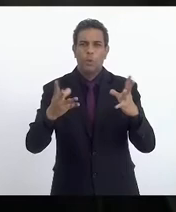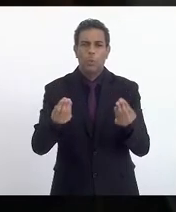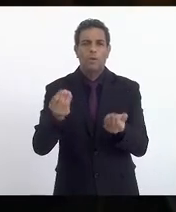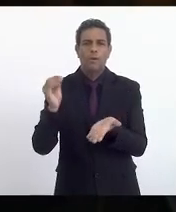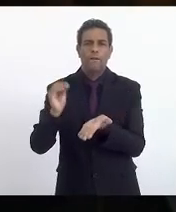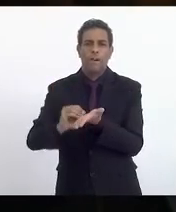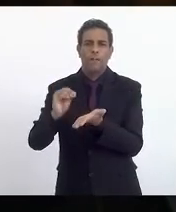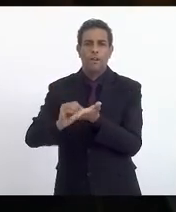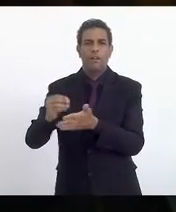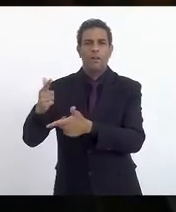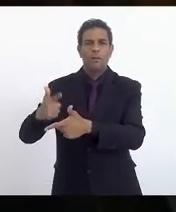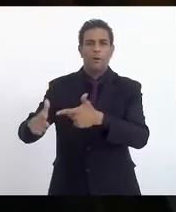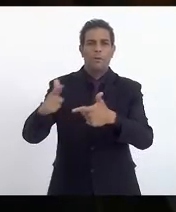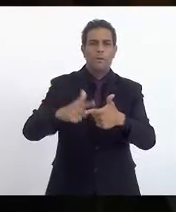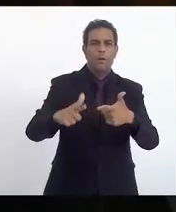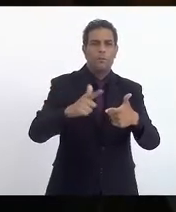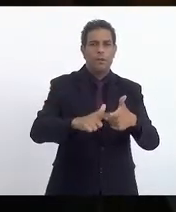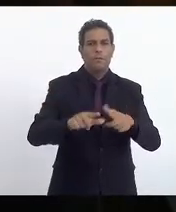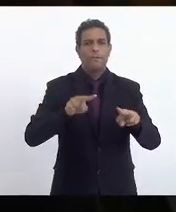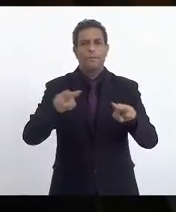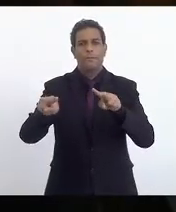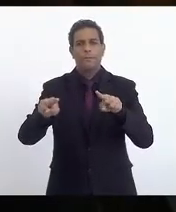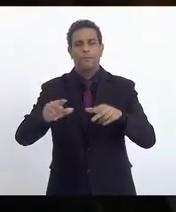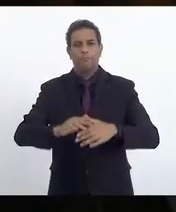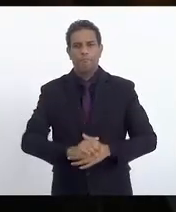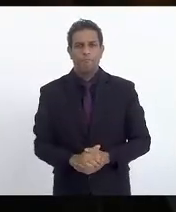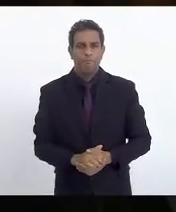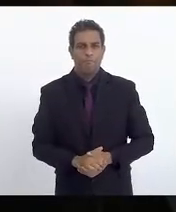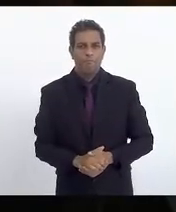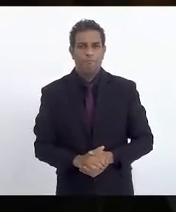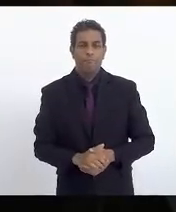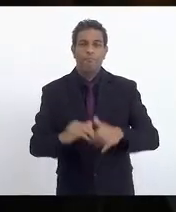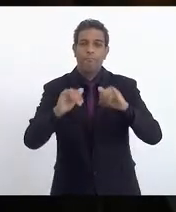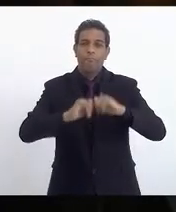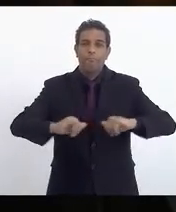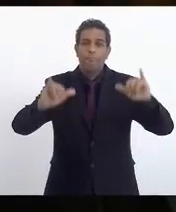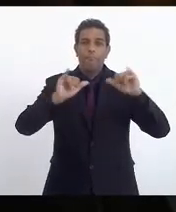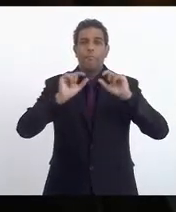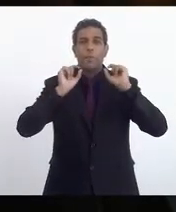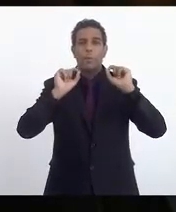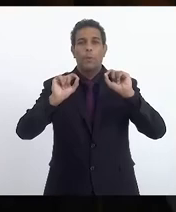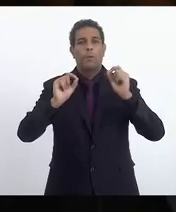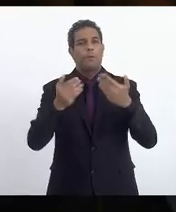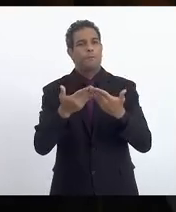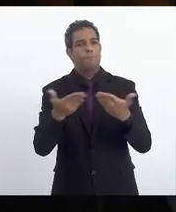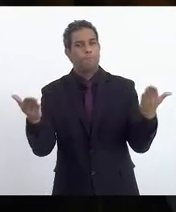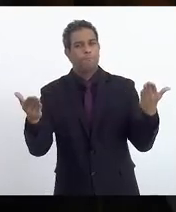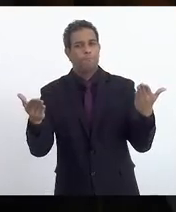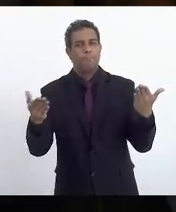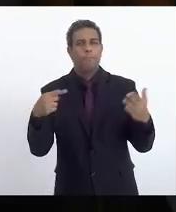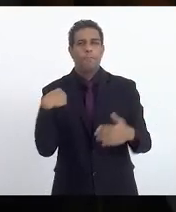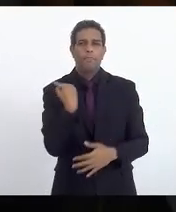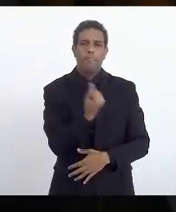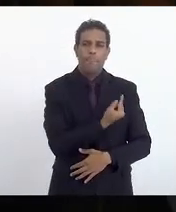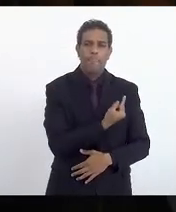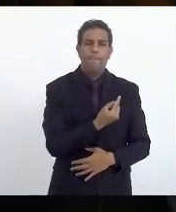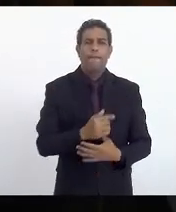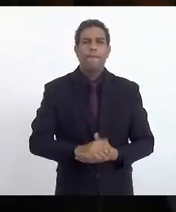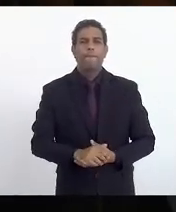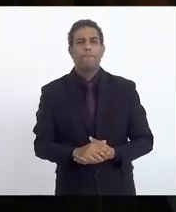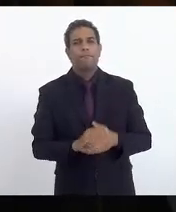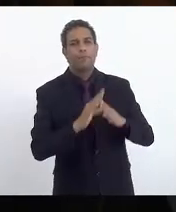incompetência com tanto problema eu vou concluir agora para concluir só vou concluir então fica também essa questão afinal de contas